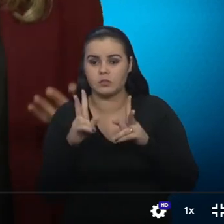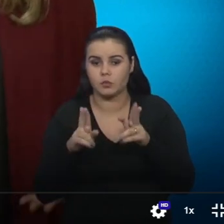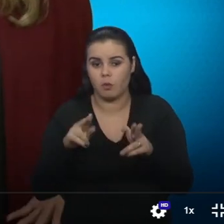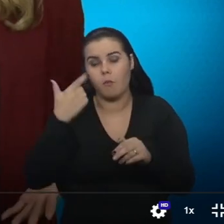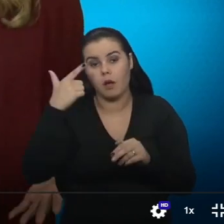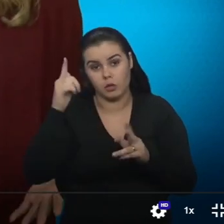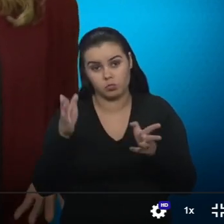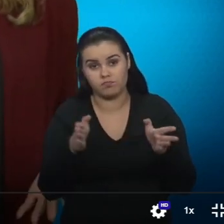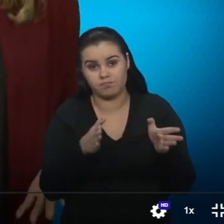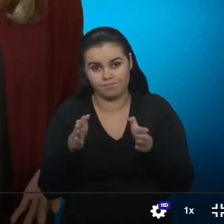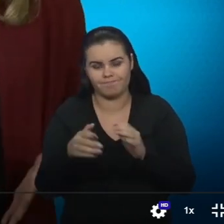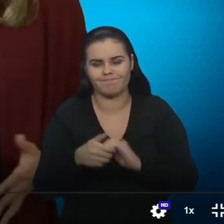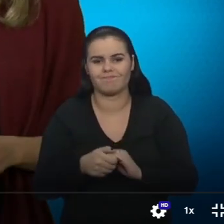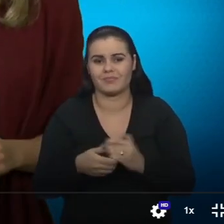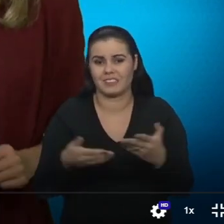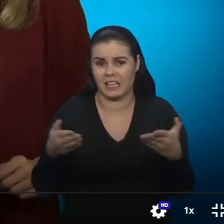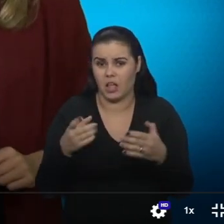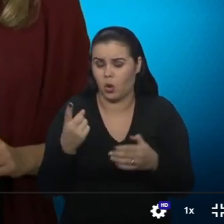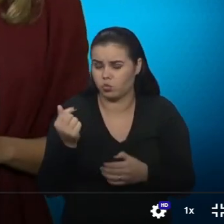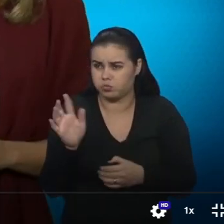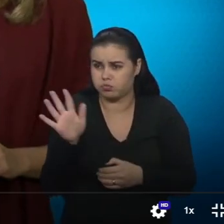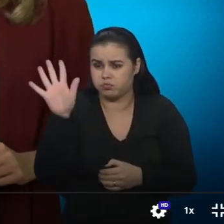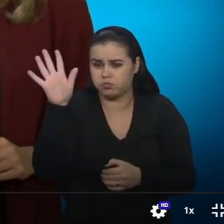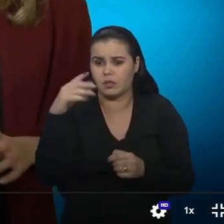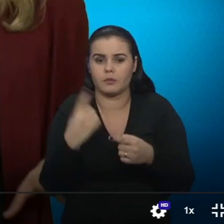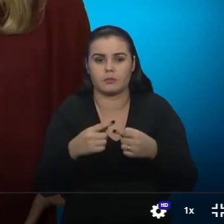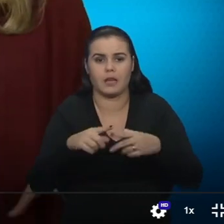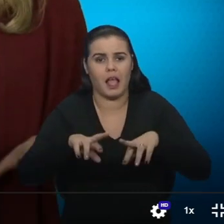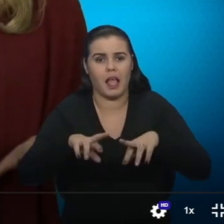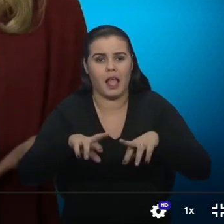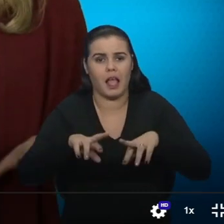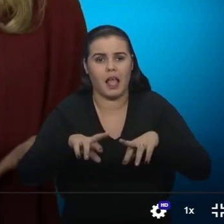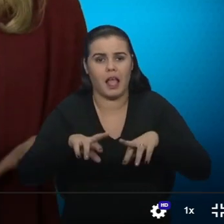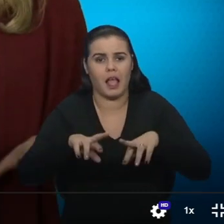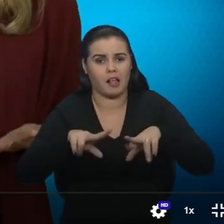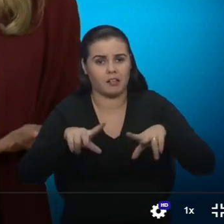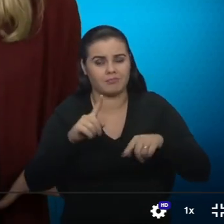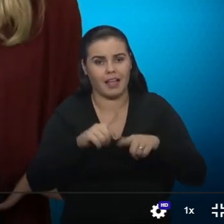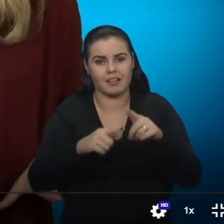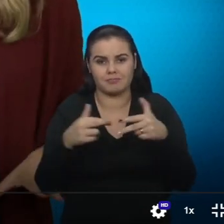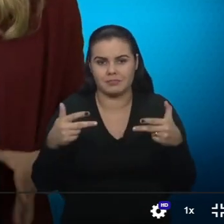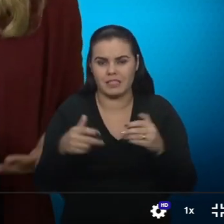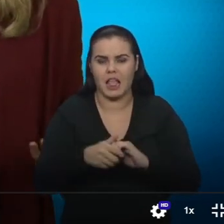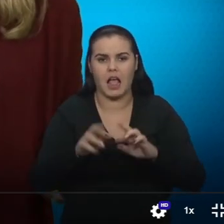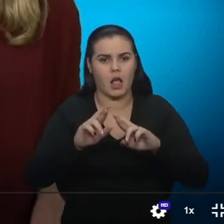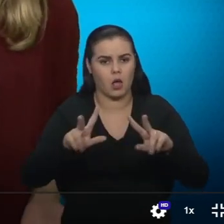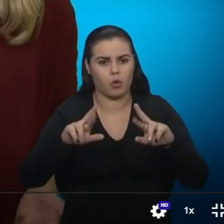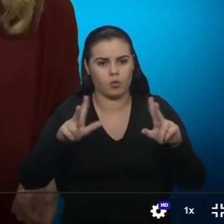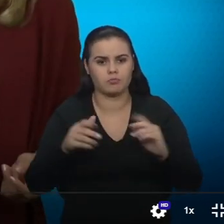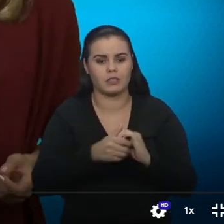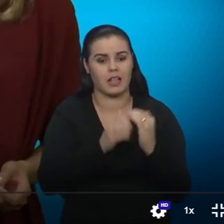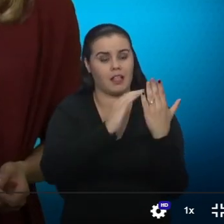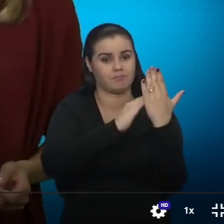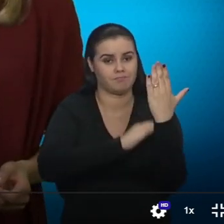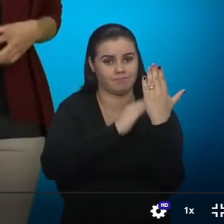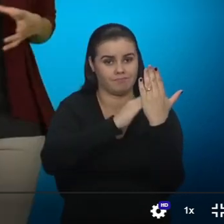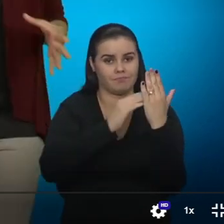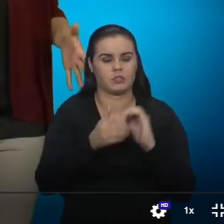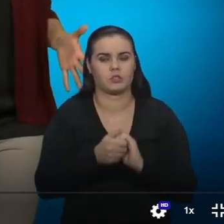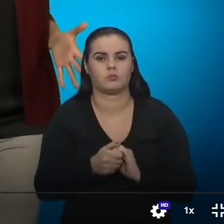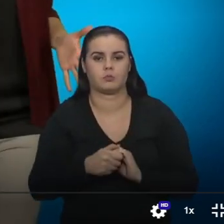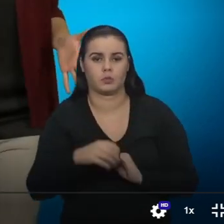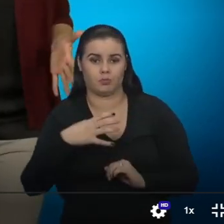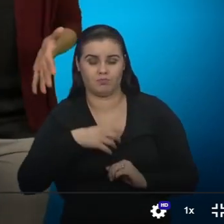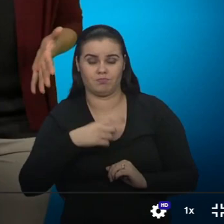das mais caras do projeto, já que existem vários materiais com diferentes níveis de sofisticação e preço.